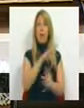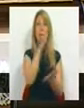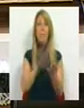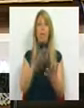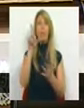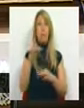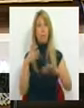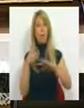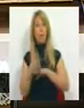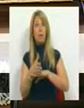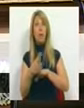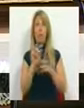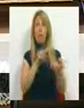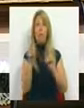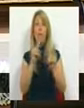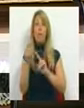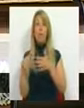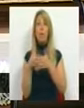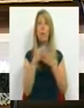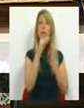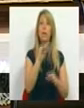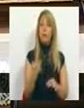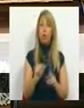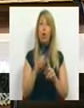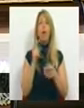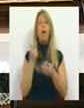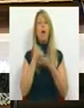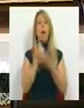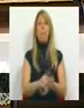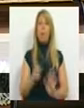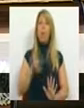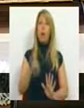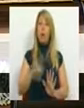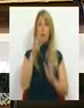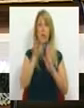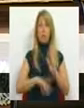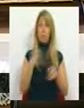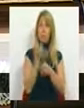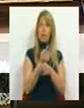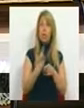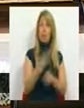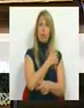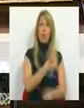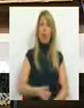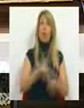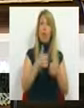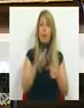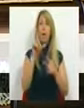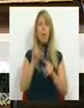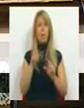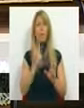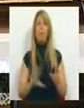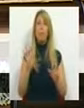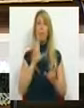reforma do ordenamento do território, do subsídio de renda, do regime excepcional de reabilitação urbana e da introdução de mecanismos financeiros